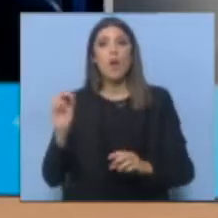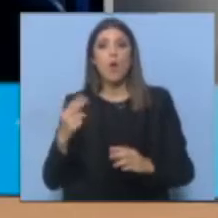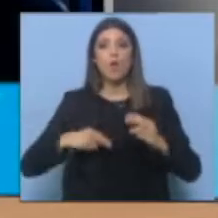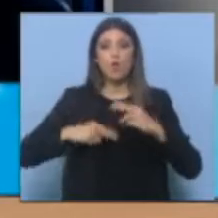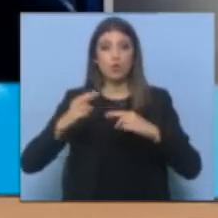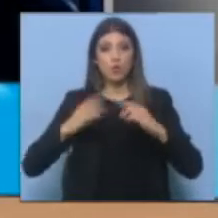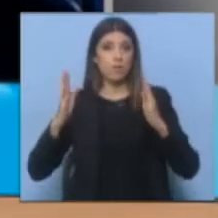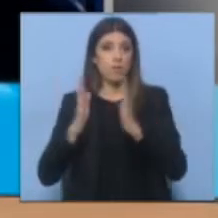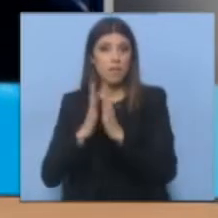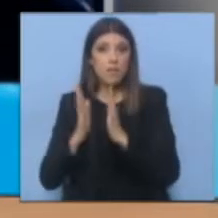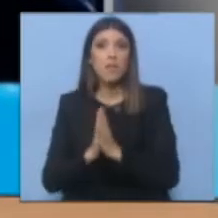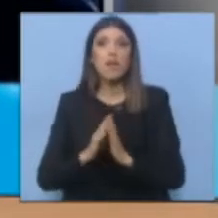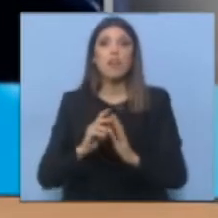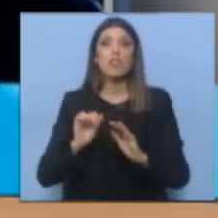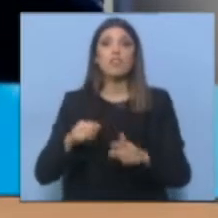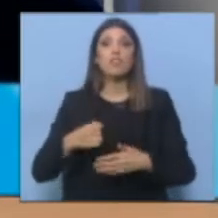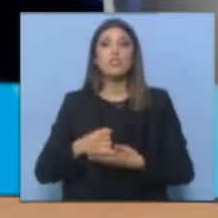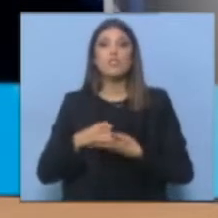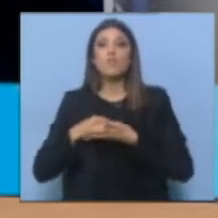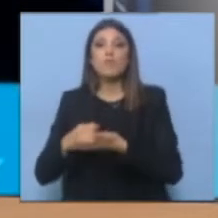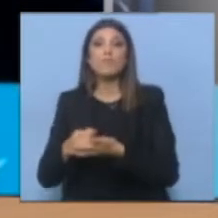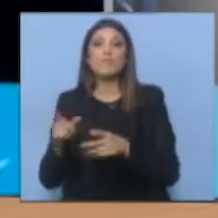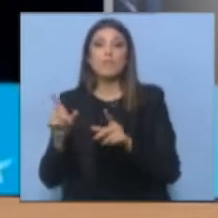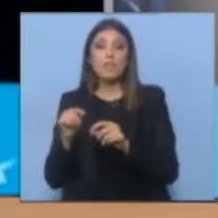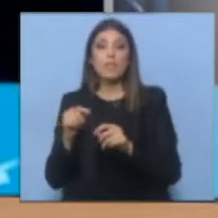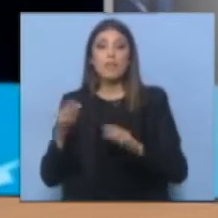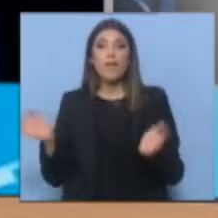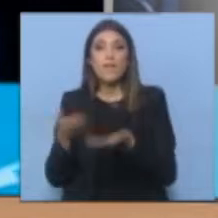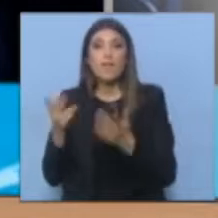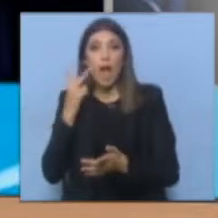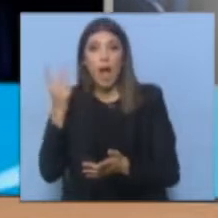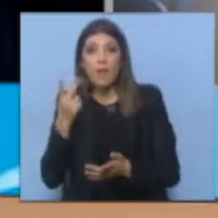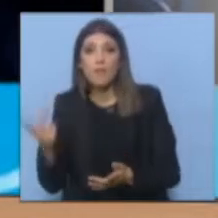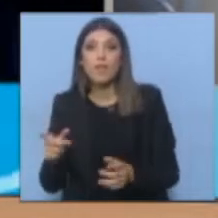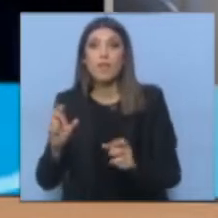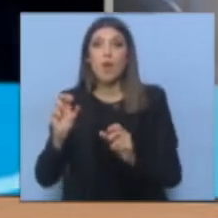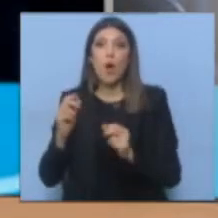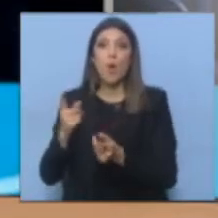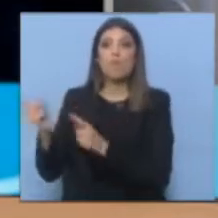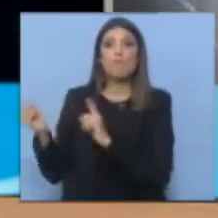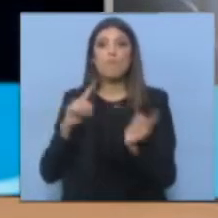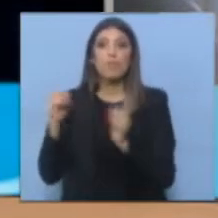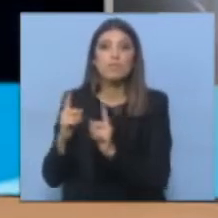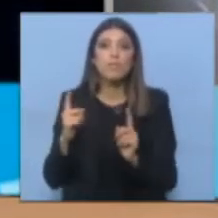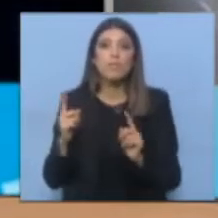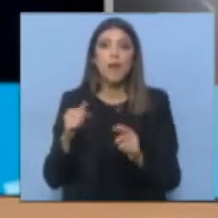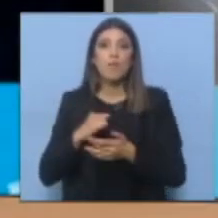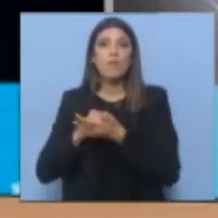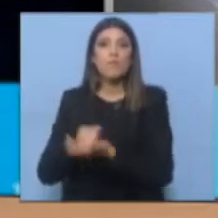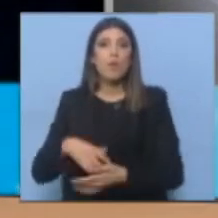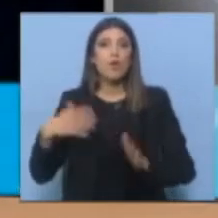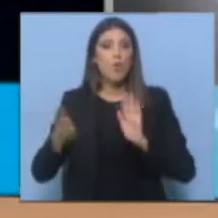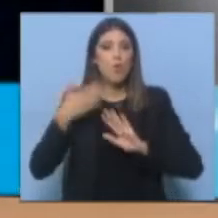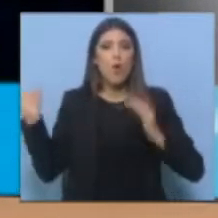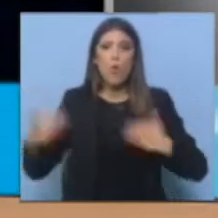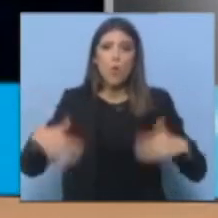reconstrução, é a parte da sobrevivência das irmãs, dos religiosos, é, por exemplo, a mobilidade, é este apoio de emergência, como em alguns destes